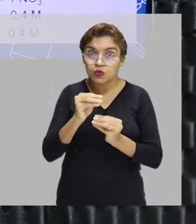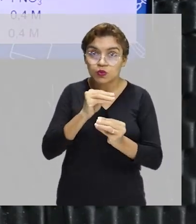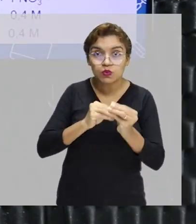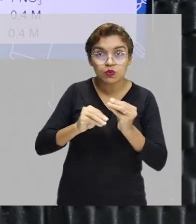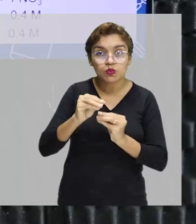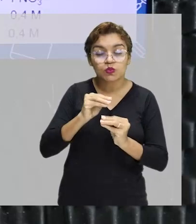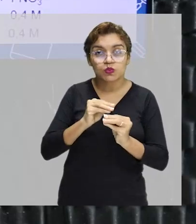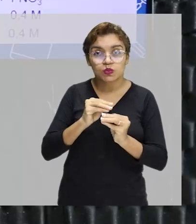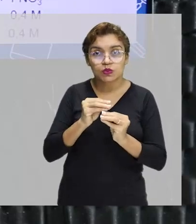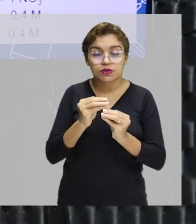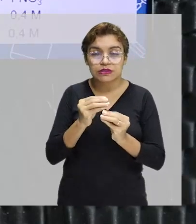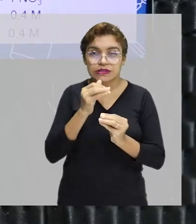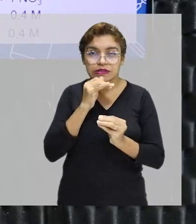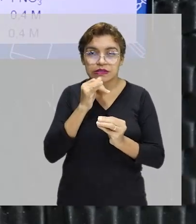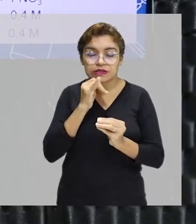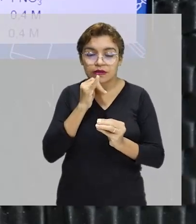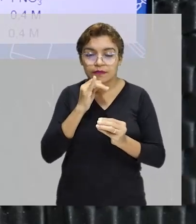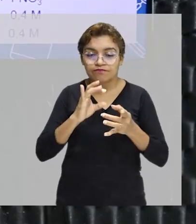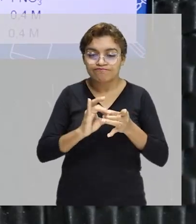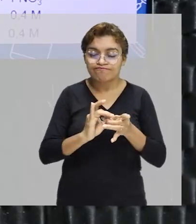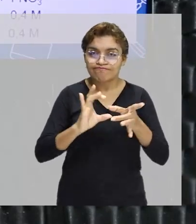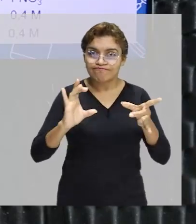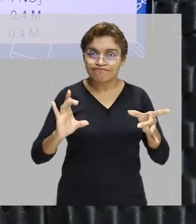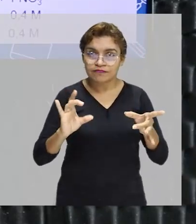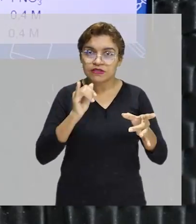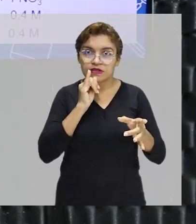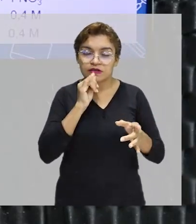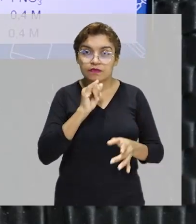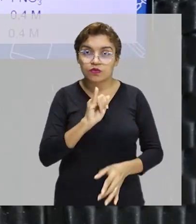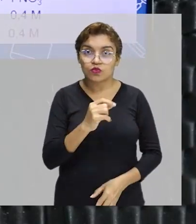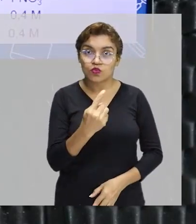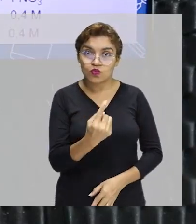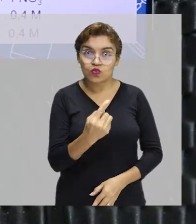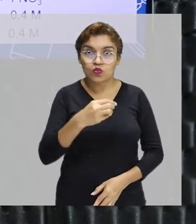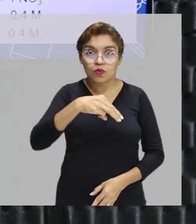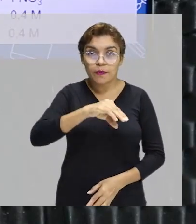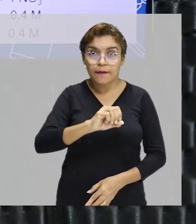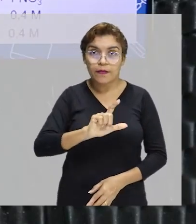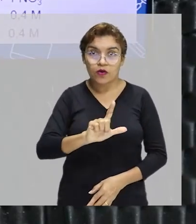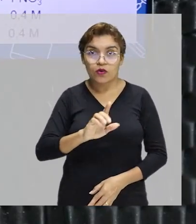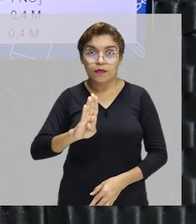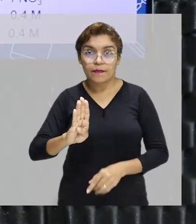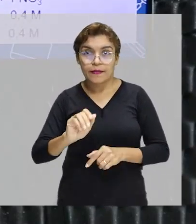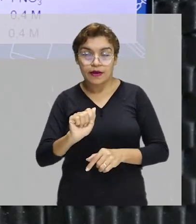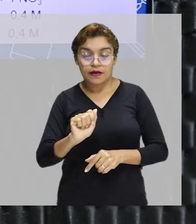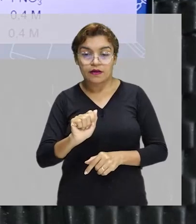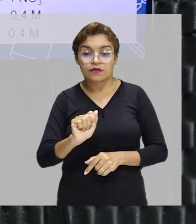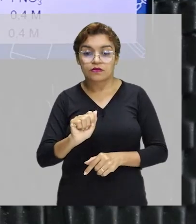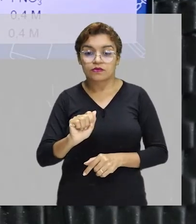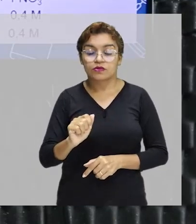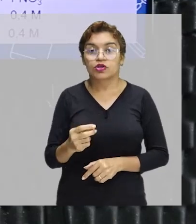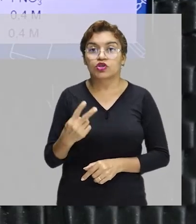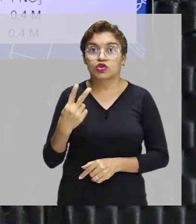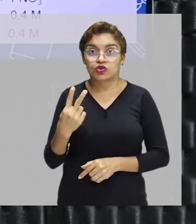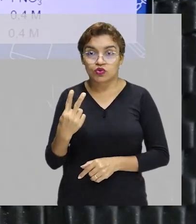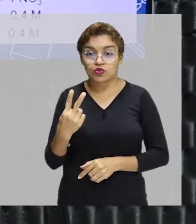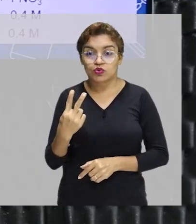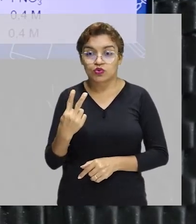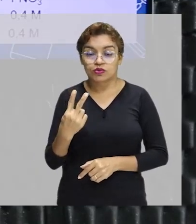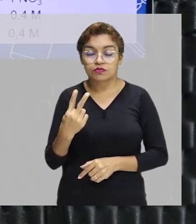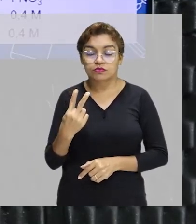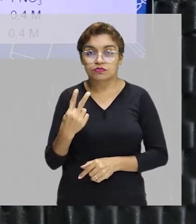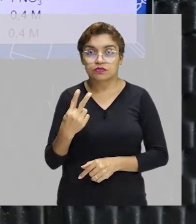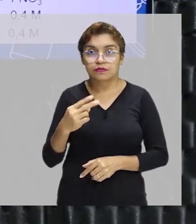se dissociar em 1 mol de bário e 2 mols do